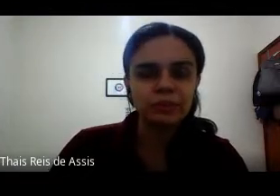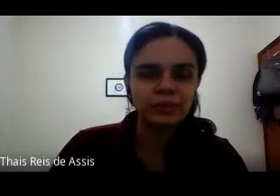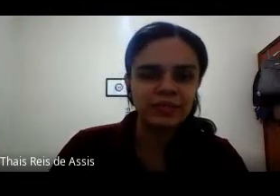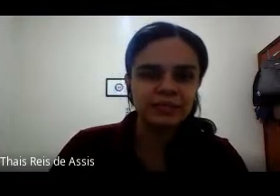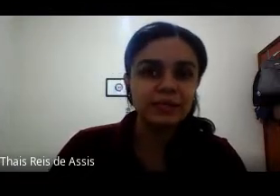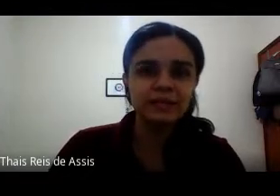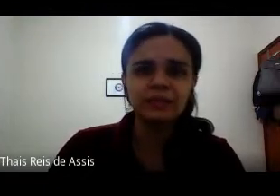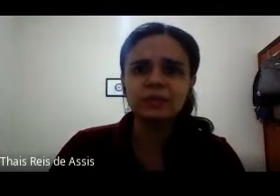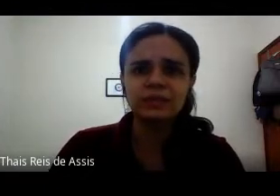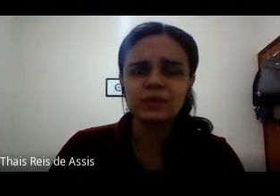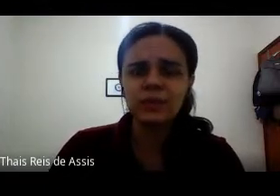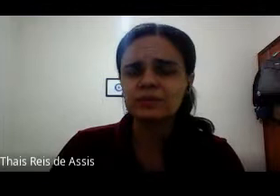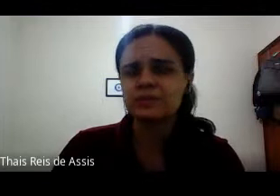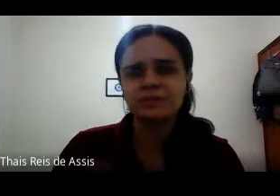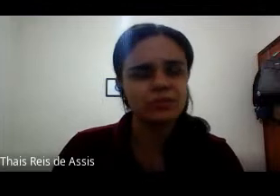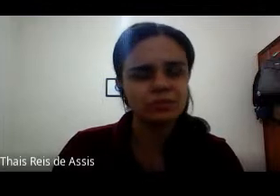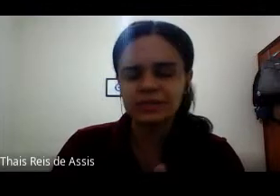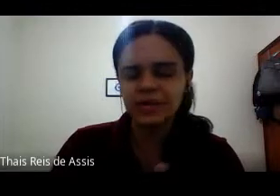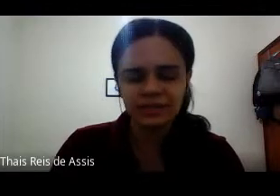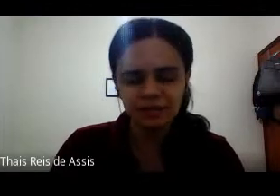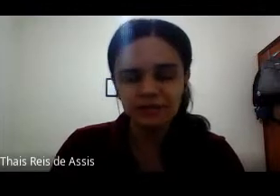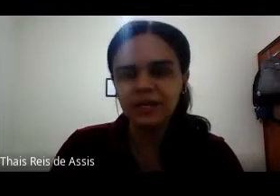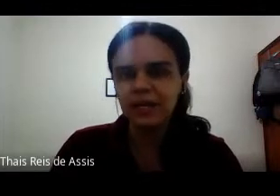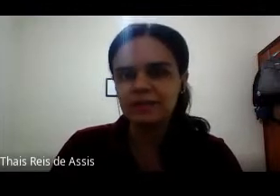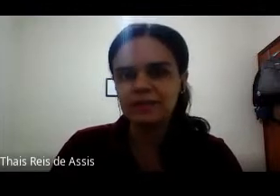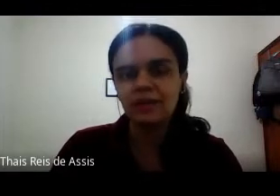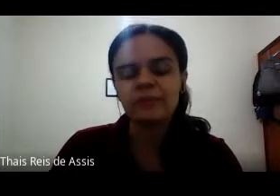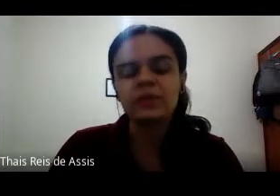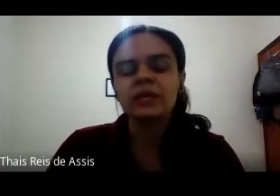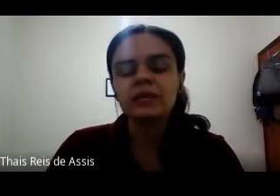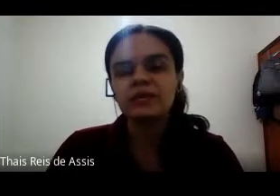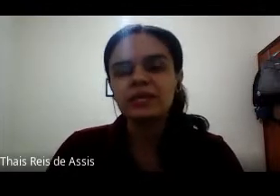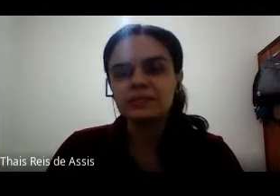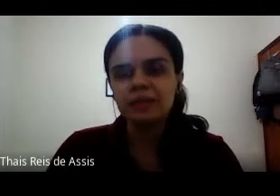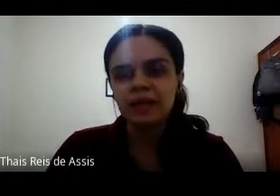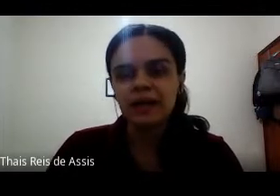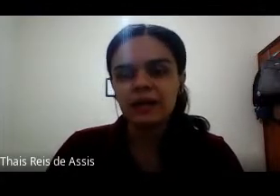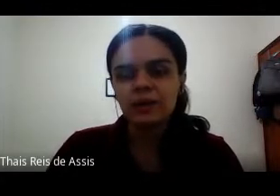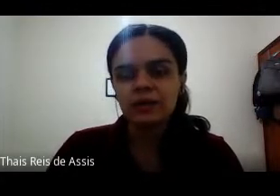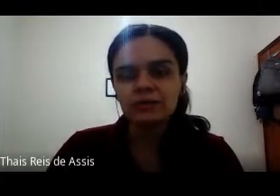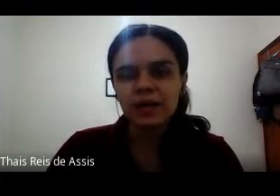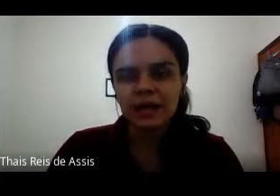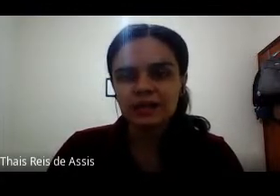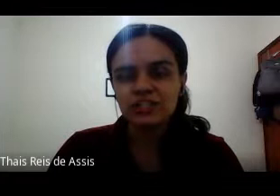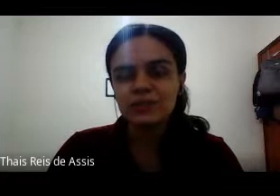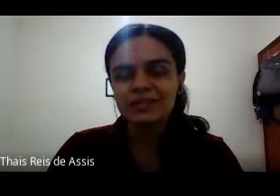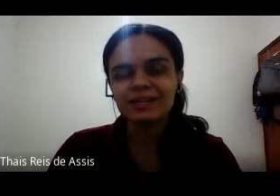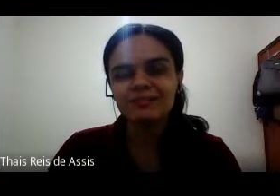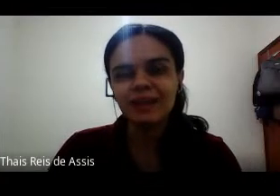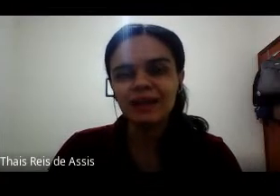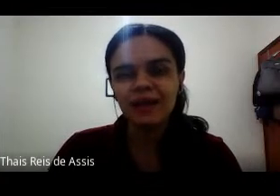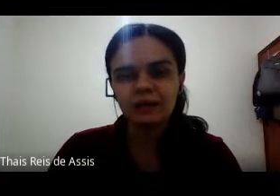o português, dentre outras coisas, outras áreas que não me vêm aqui na cabeça agora. Então, interdisciplinar é quando a gente